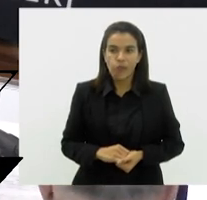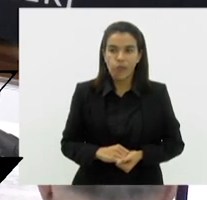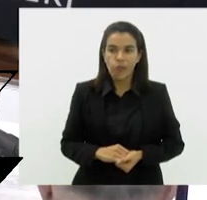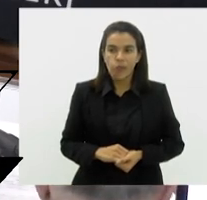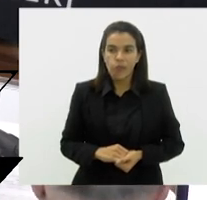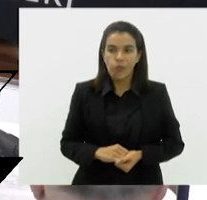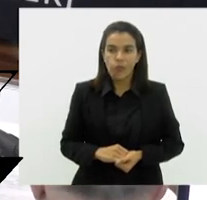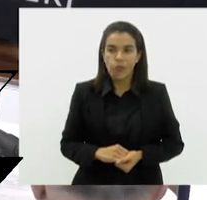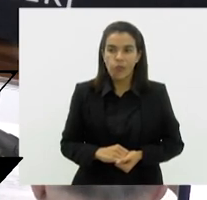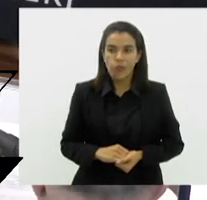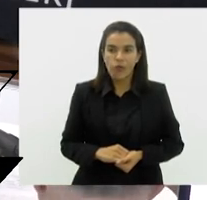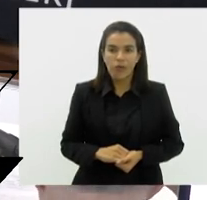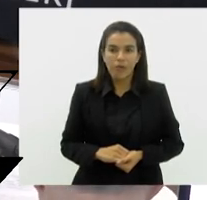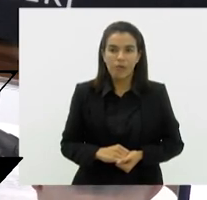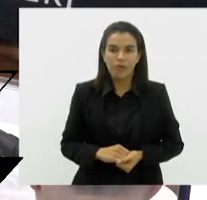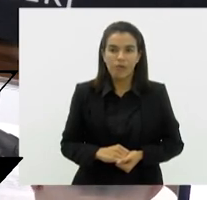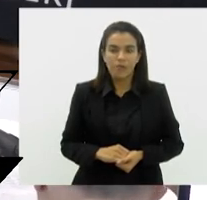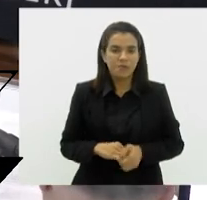São muitas,